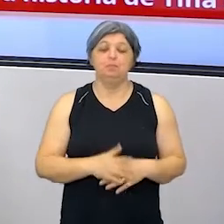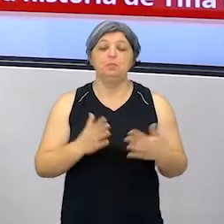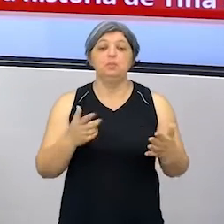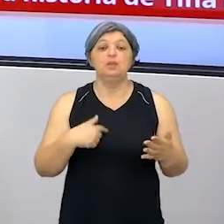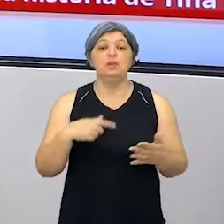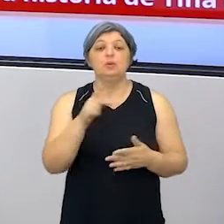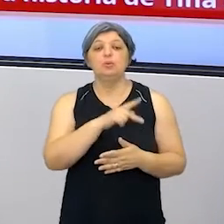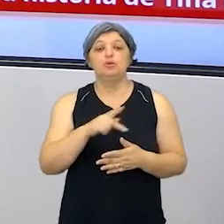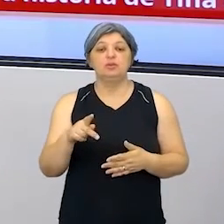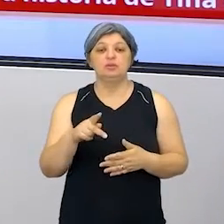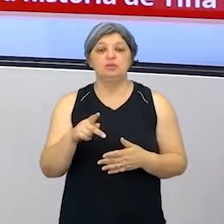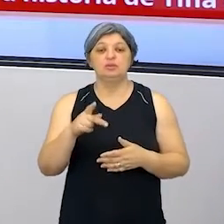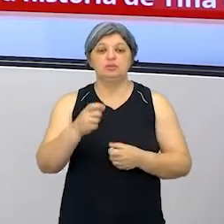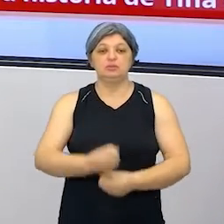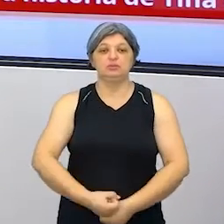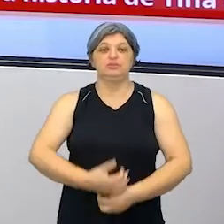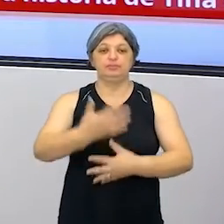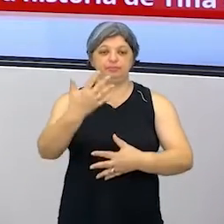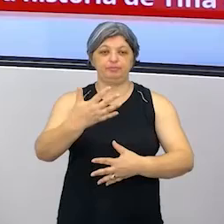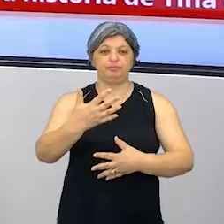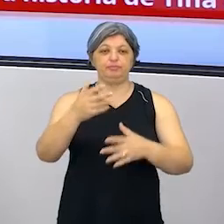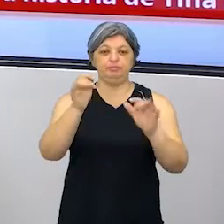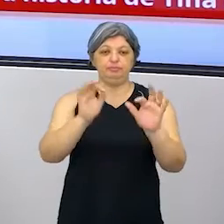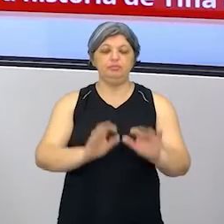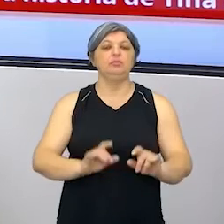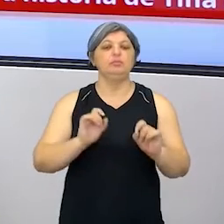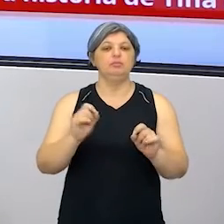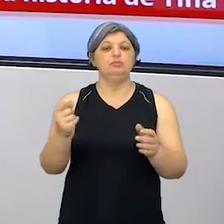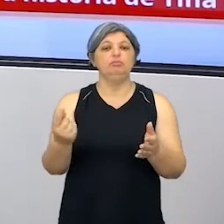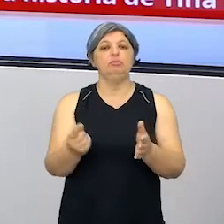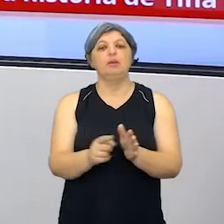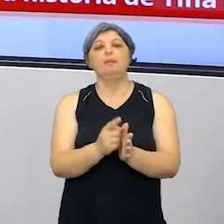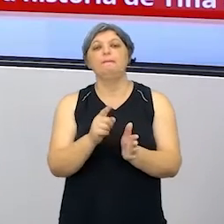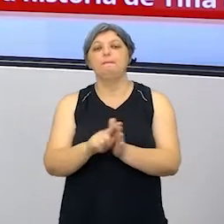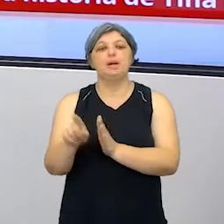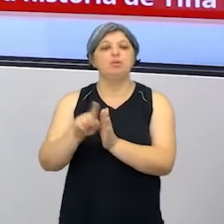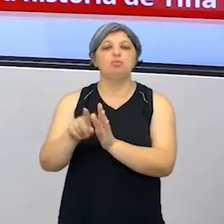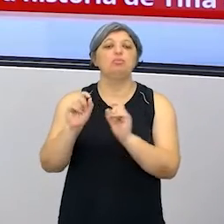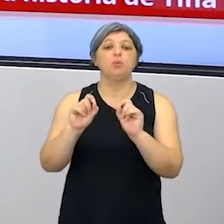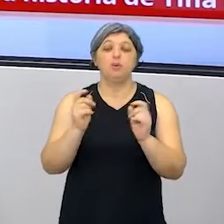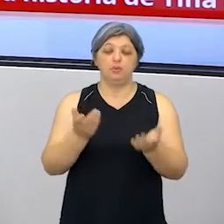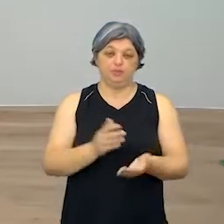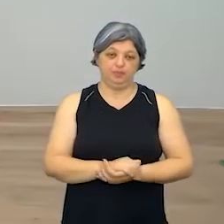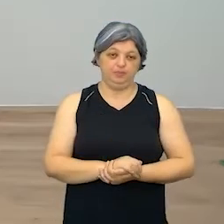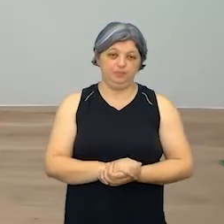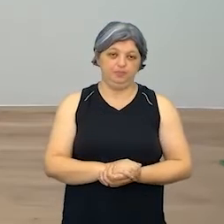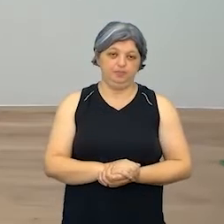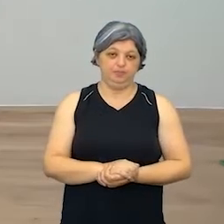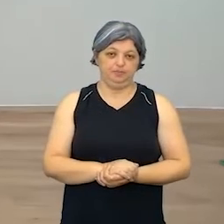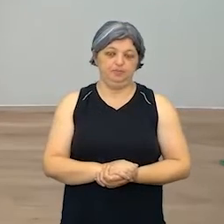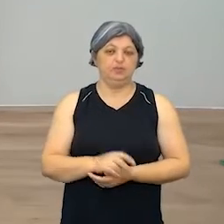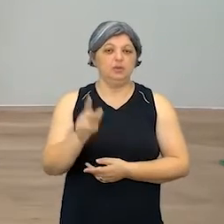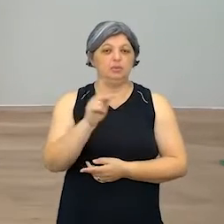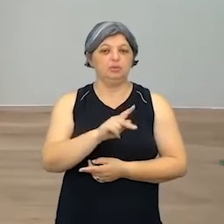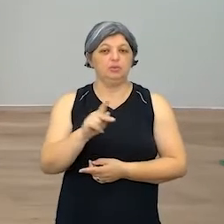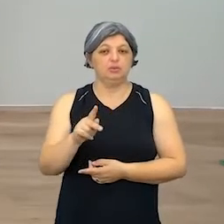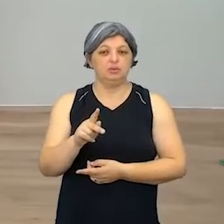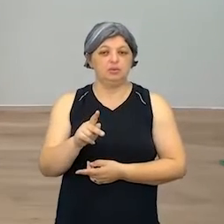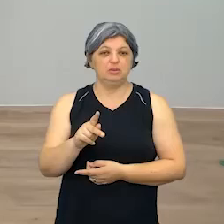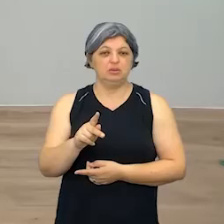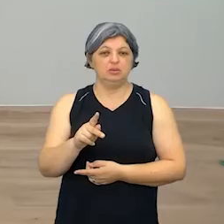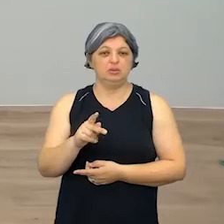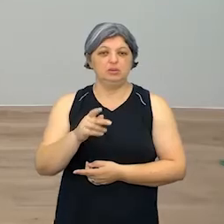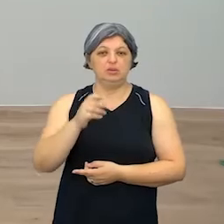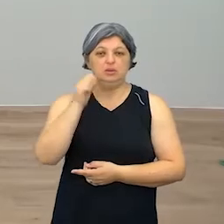as professoras, o que nós faríamos aqui? Quais perguntas? Olha só, professora, acredito,